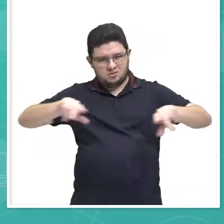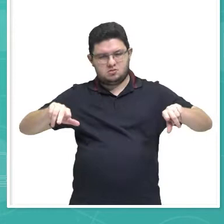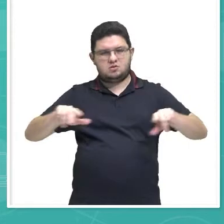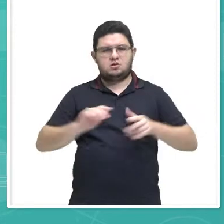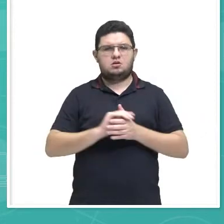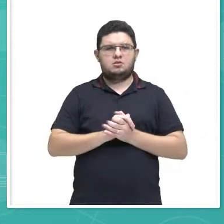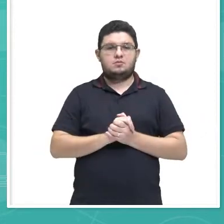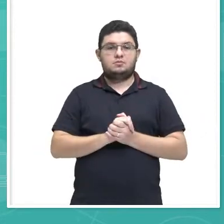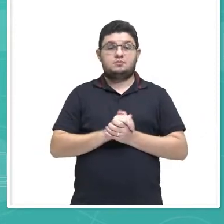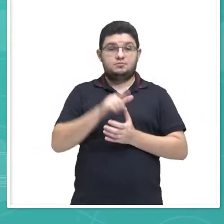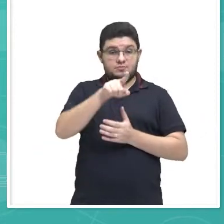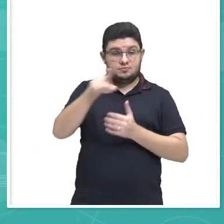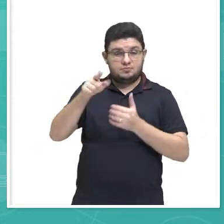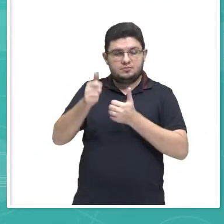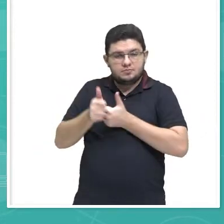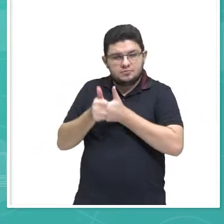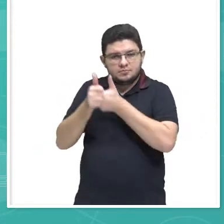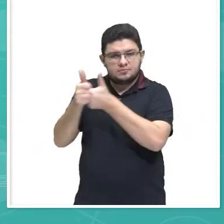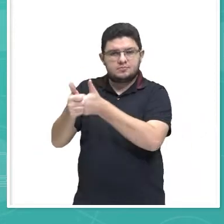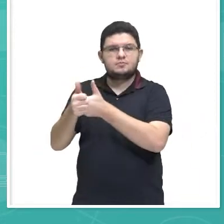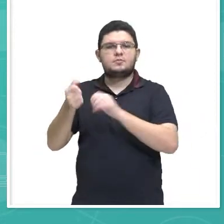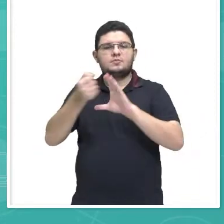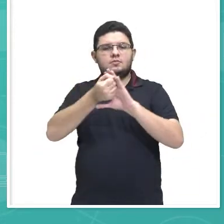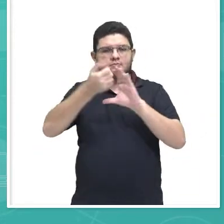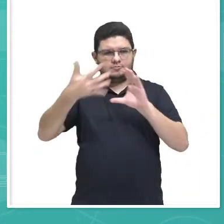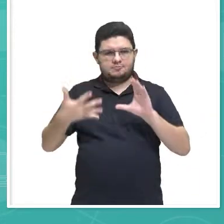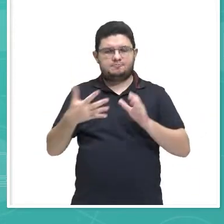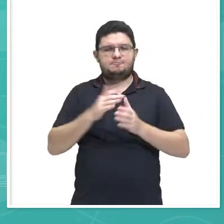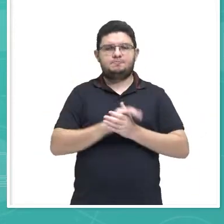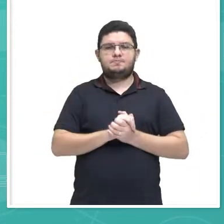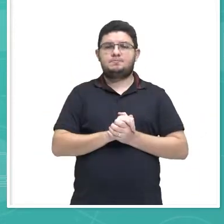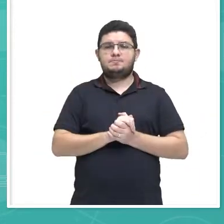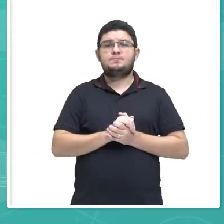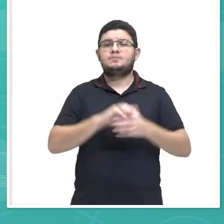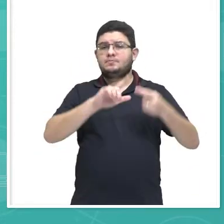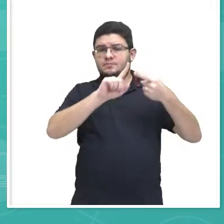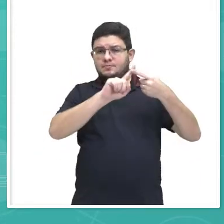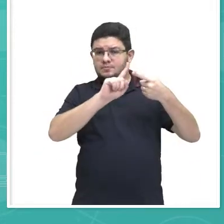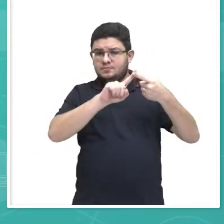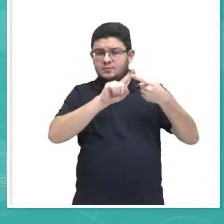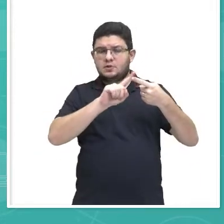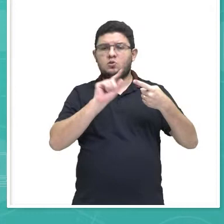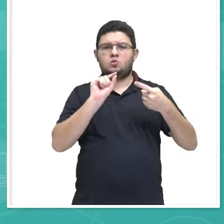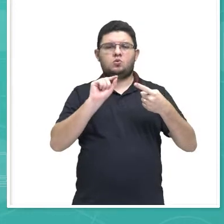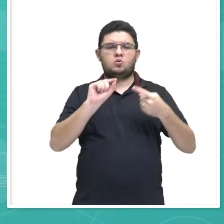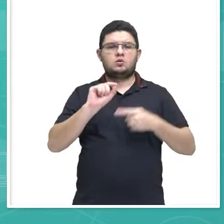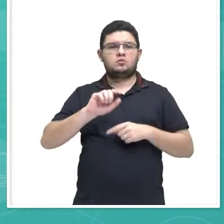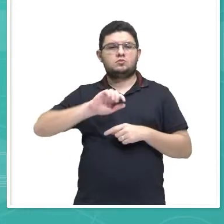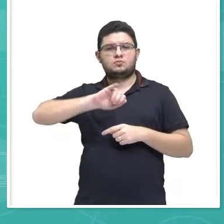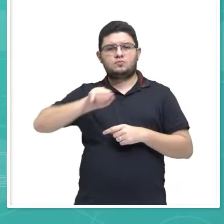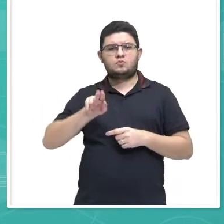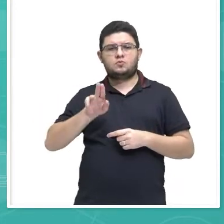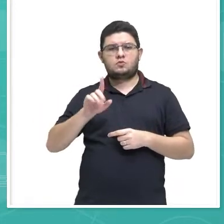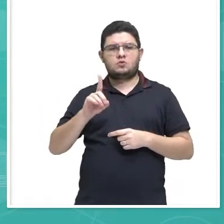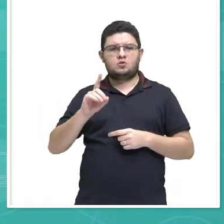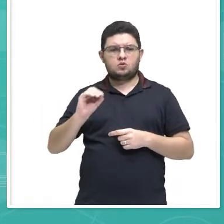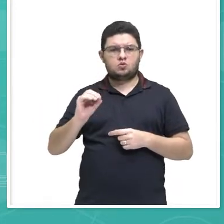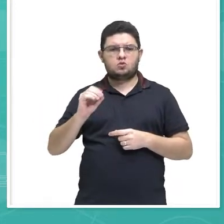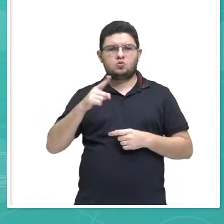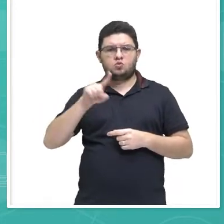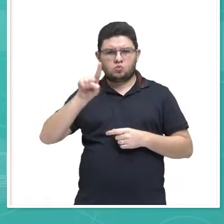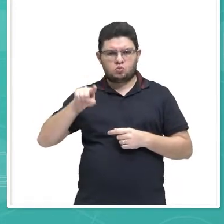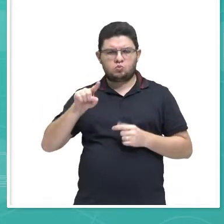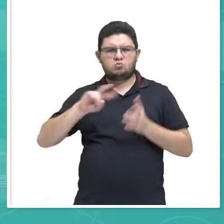Então acompanhe junto comigo sobre essas características. Começando sobre o significado da palavra judô. Vocês sabem qual